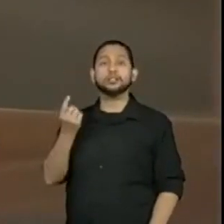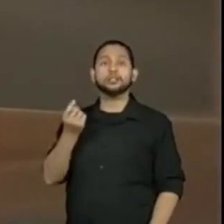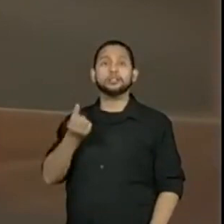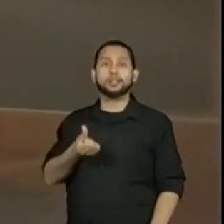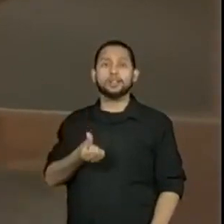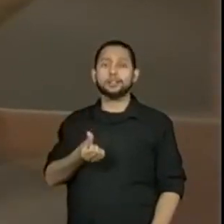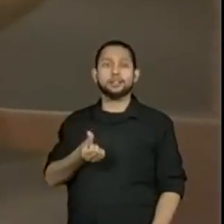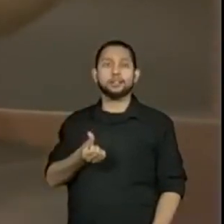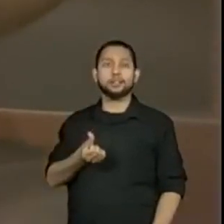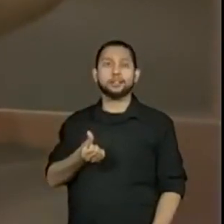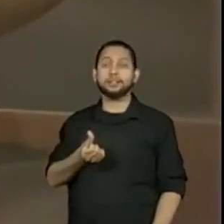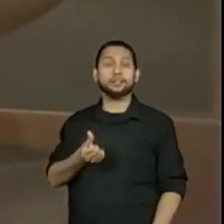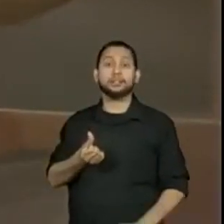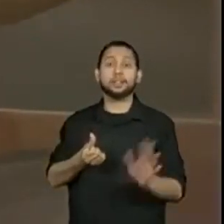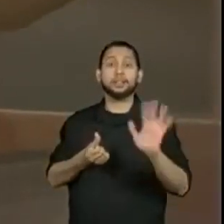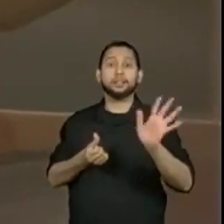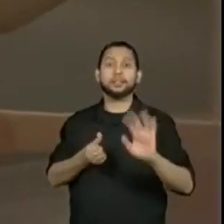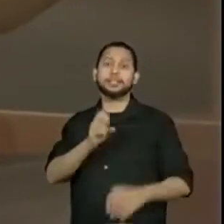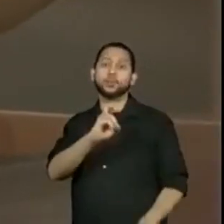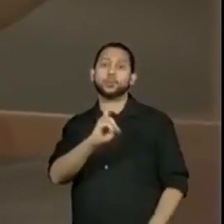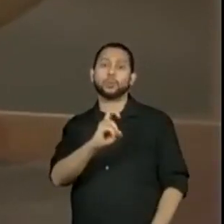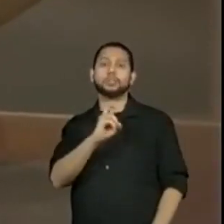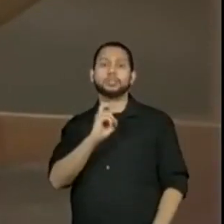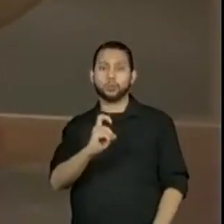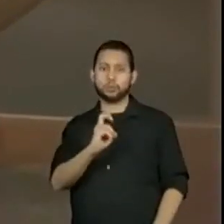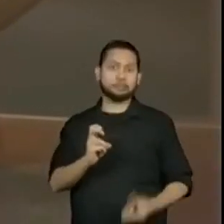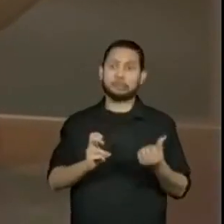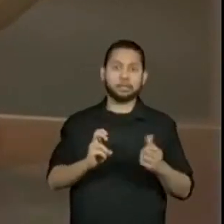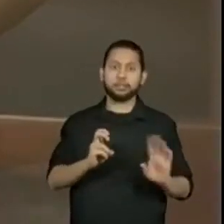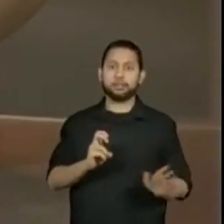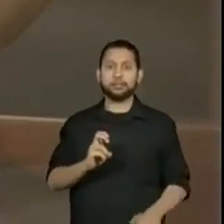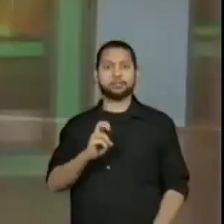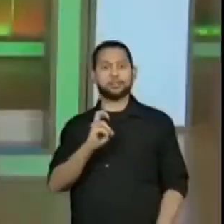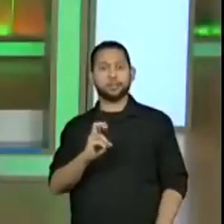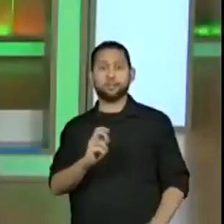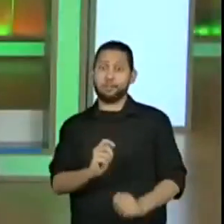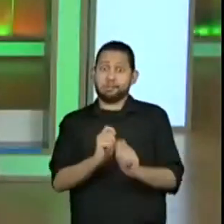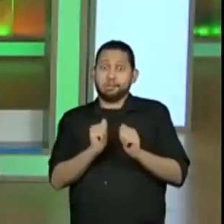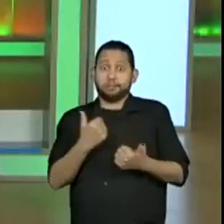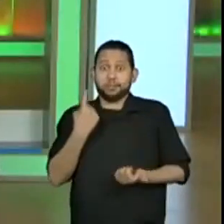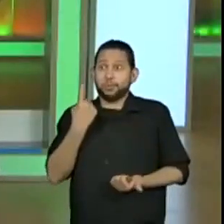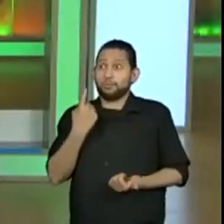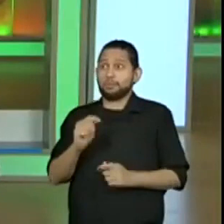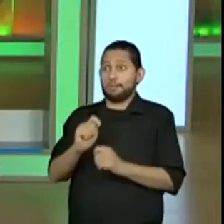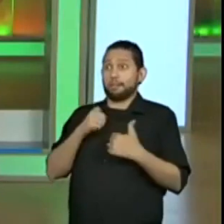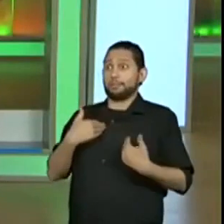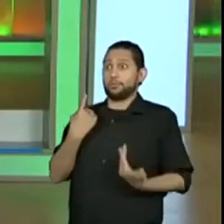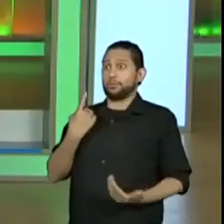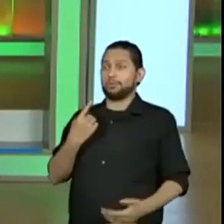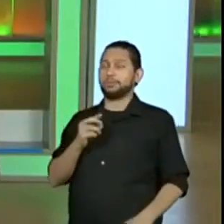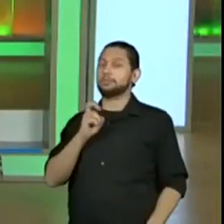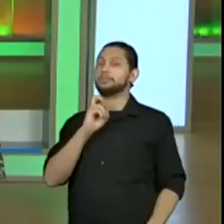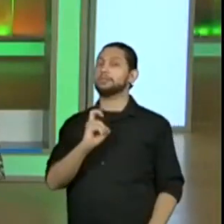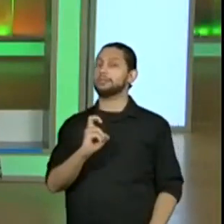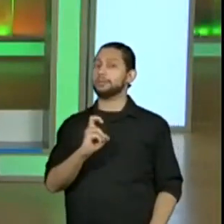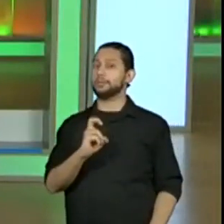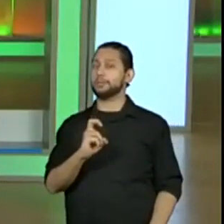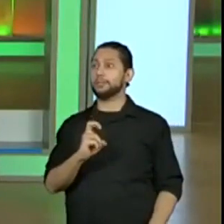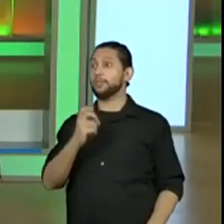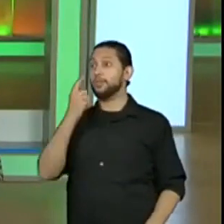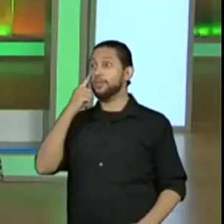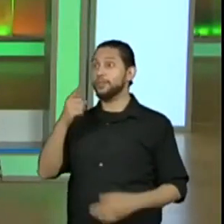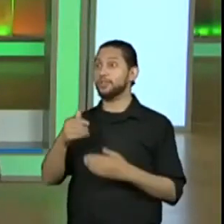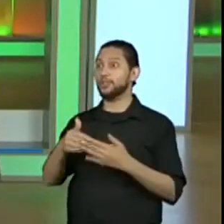6. Pessoal, não, torce cinco. Com mais... Oh, desculpa, 5. Ela já tá me dando uma a mais. Tudo bem. Verdade, que eu tava olhando o